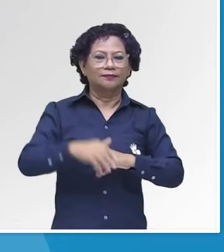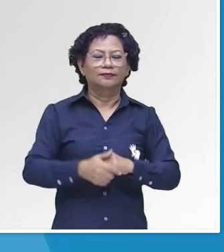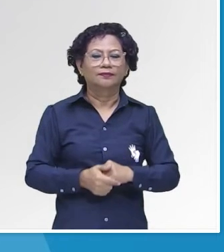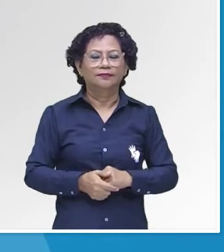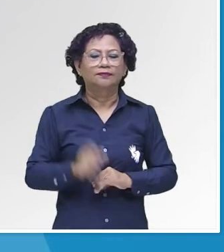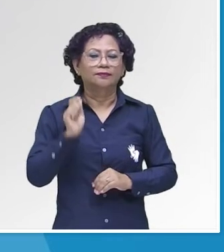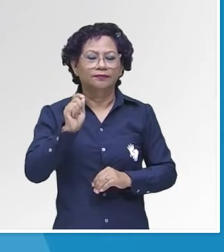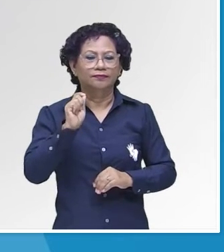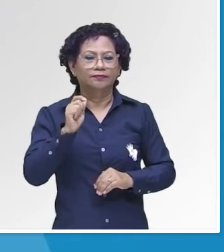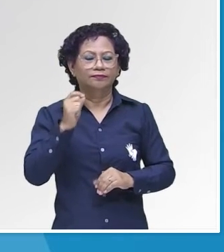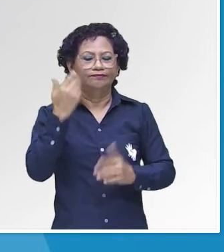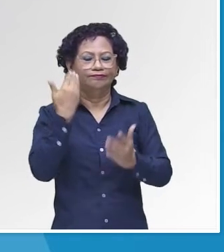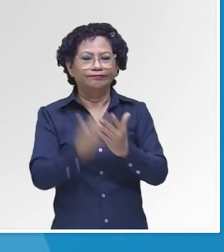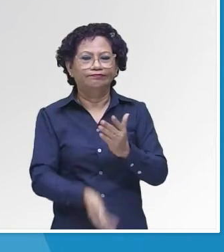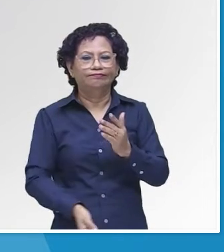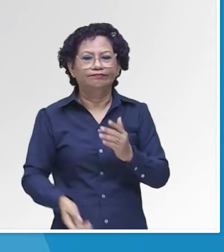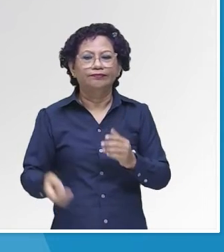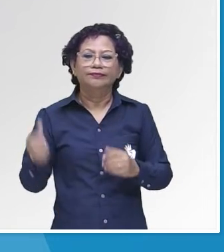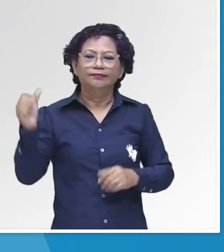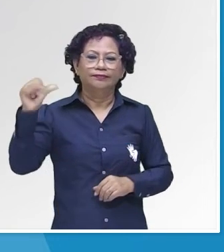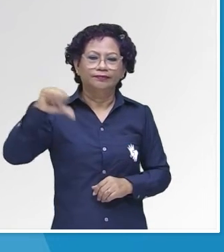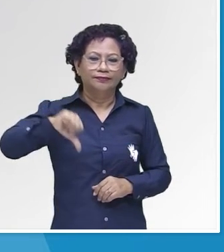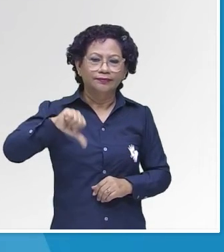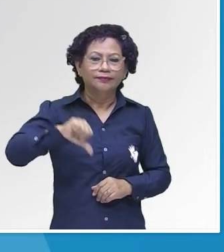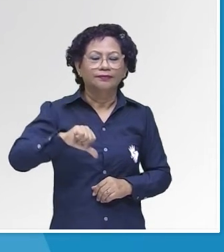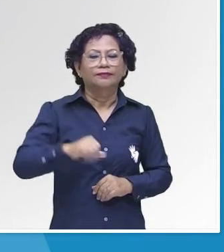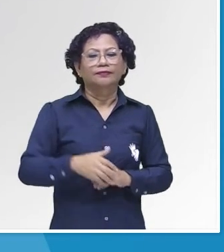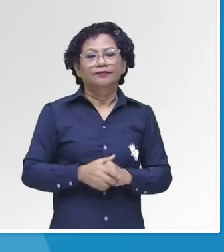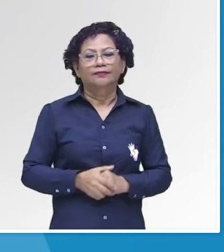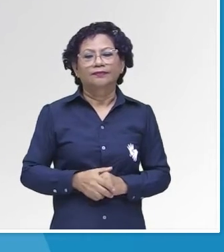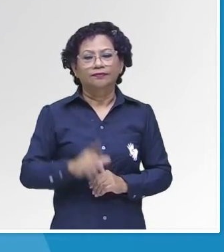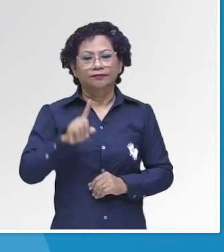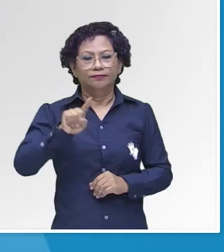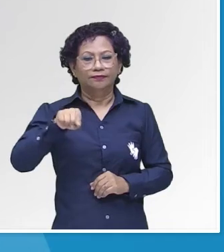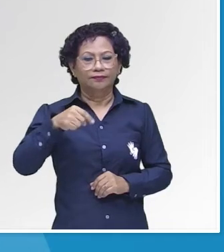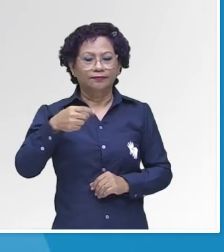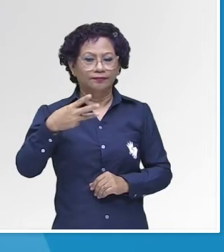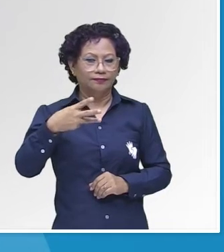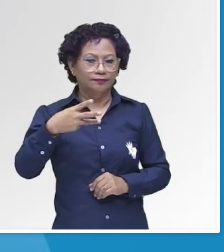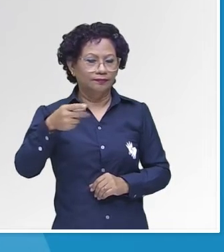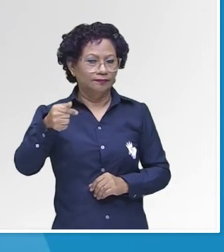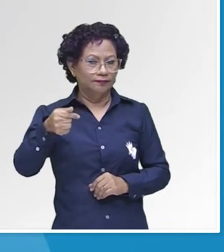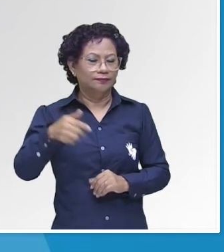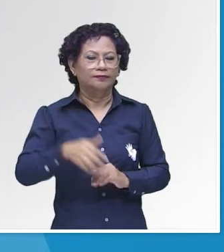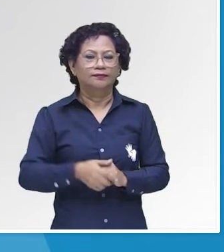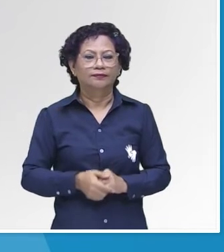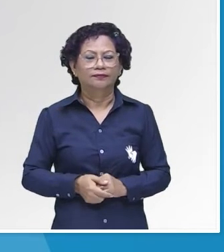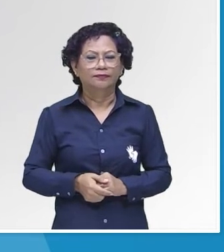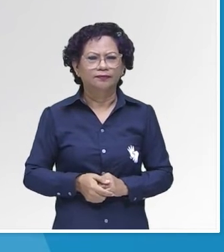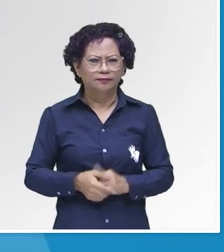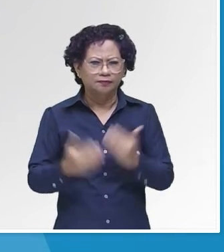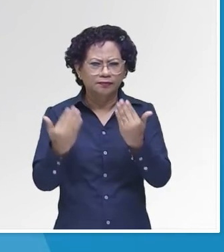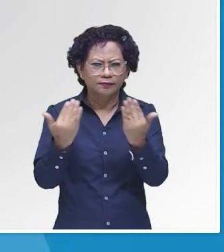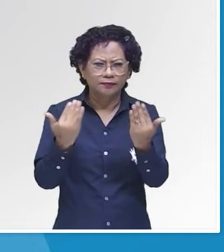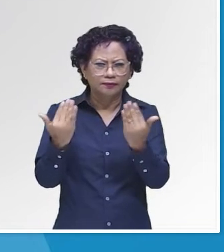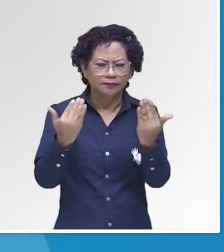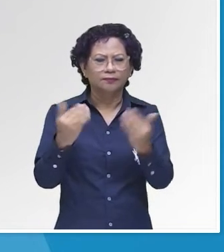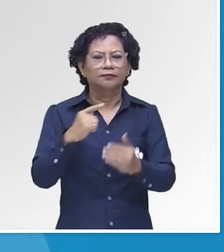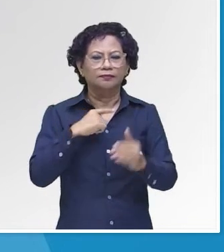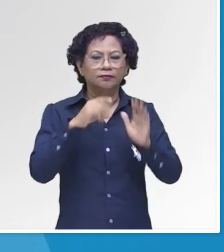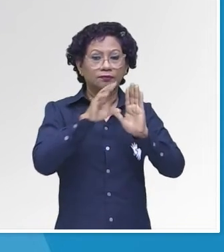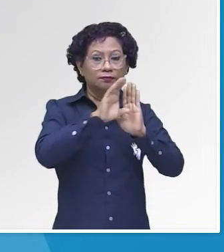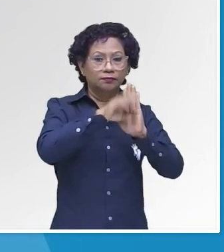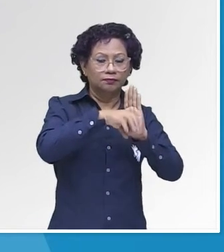maneira bem simples, nós trouxemos para vocês uma situação onde nós podemos aplicar o conceito de